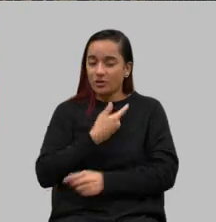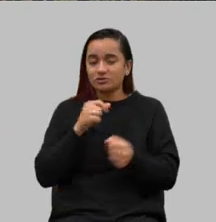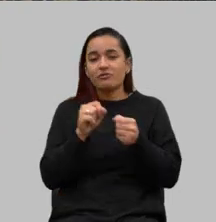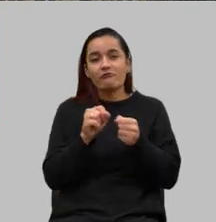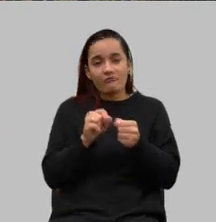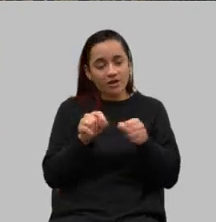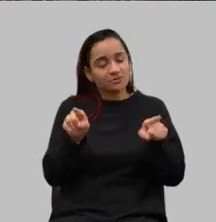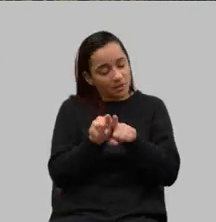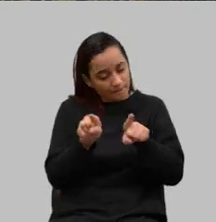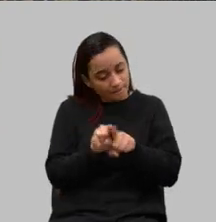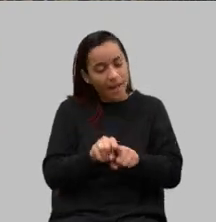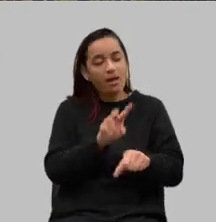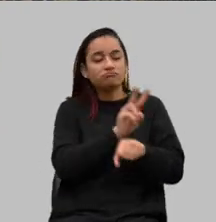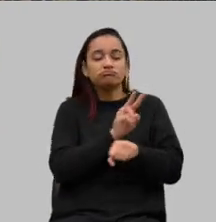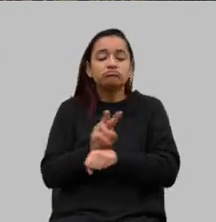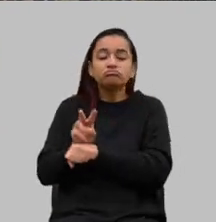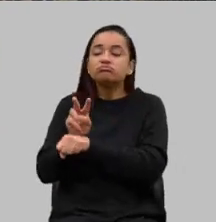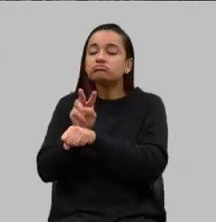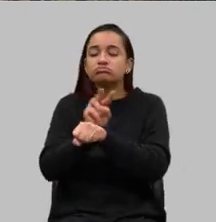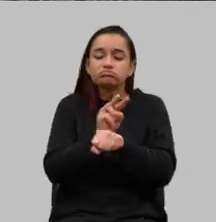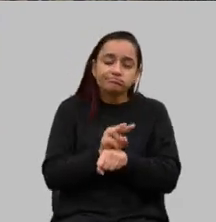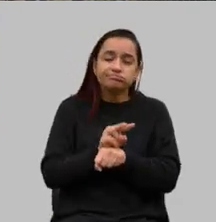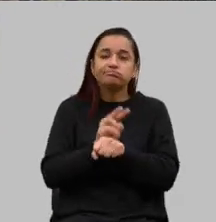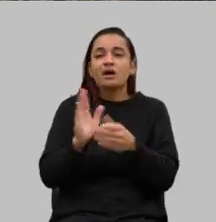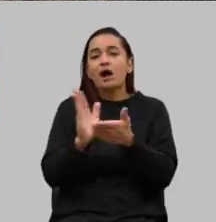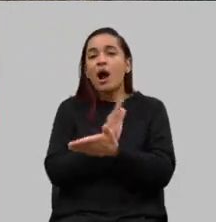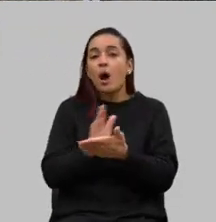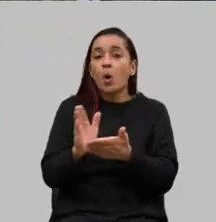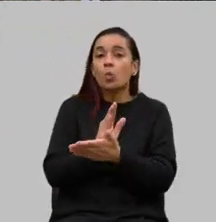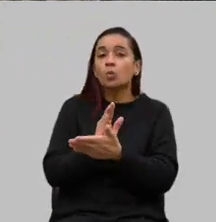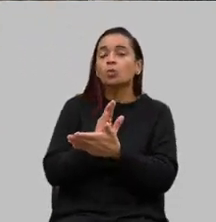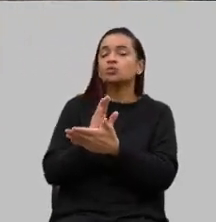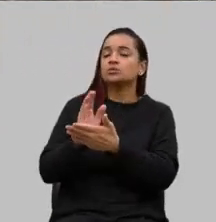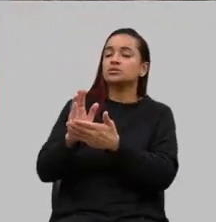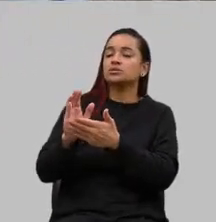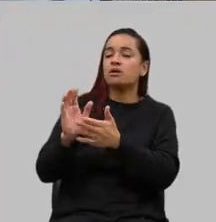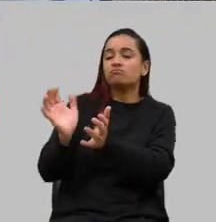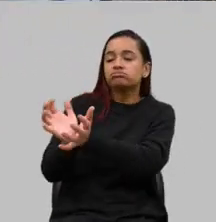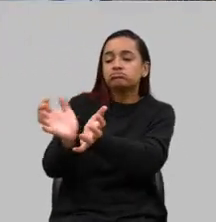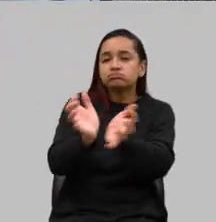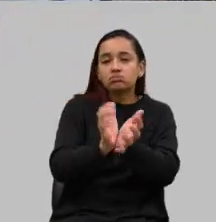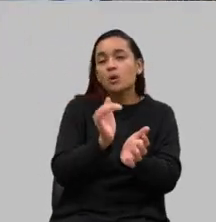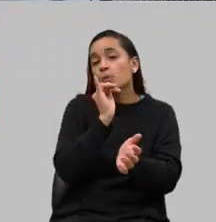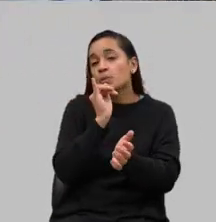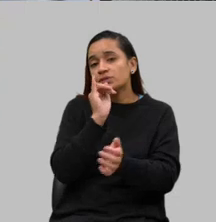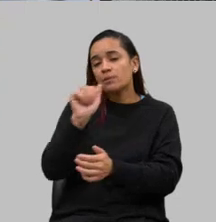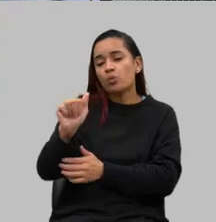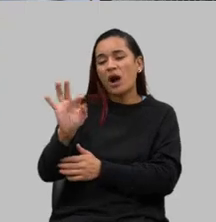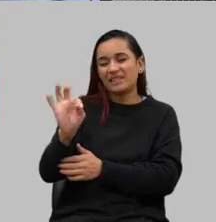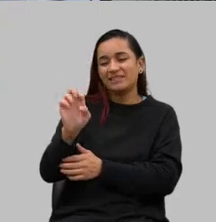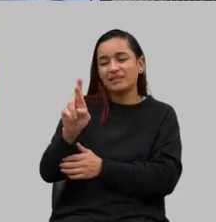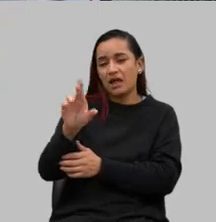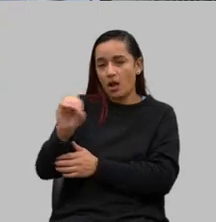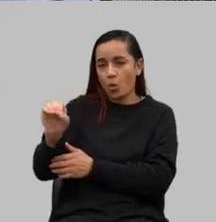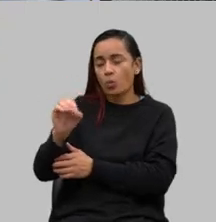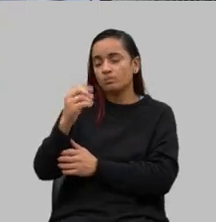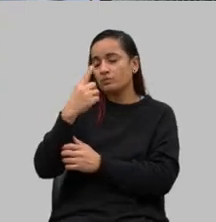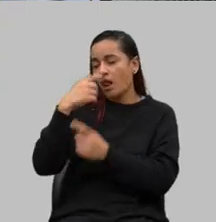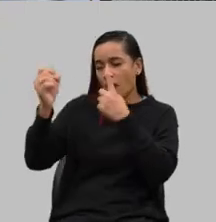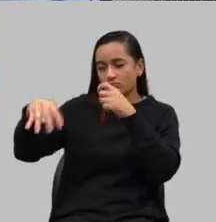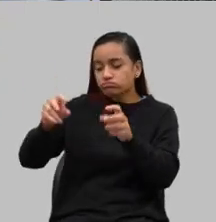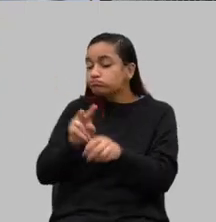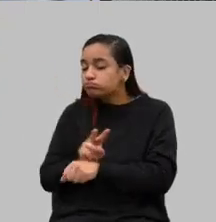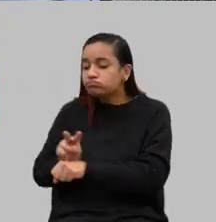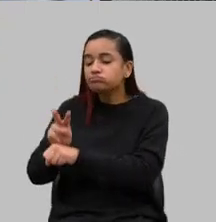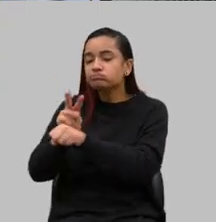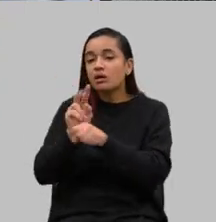também Empreendimentos assim como os aterros sanitários e licenciados e também o acompanhamento das condicionantes e